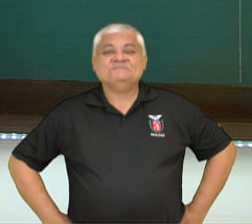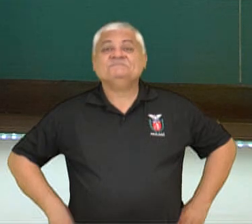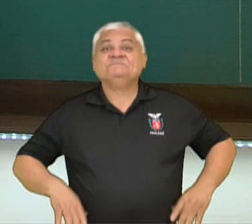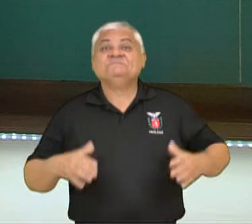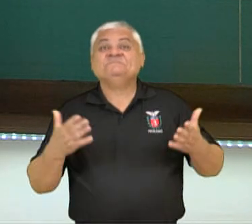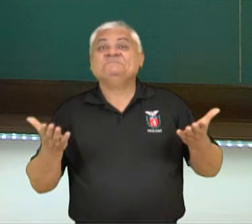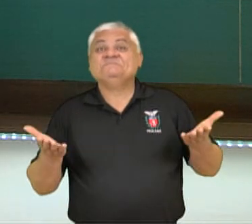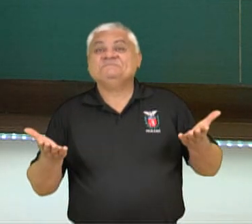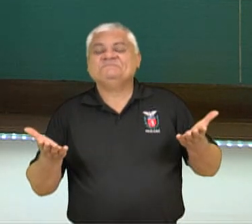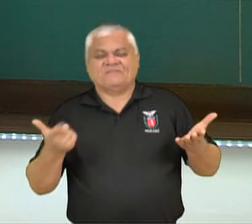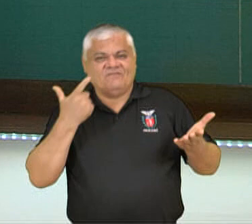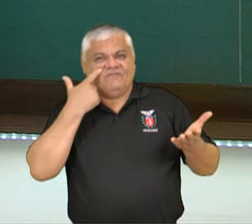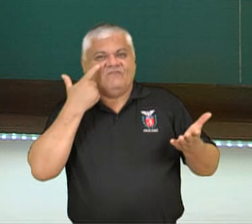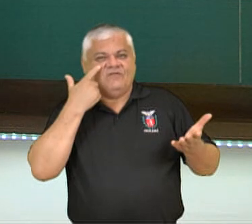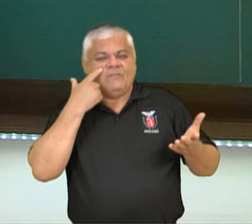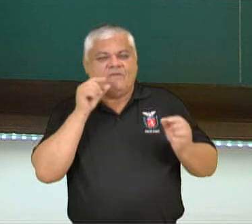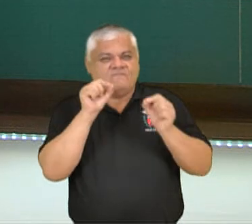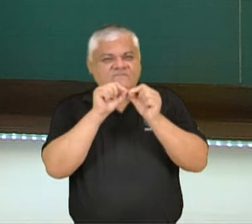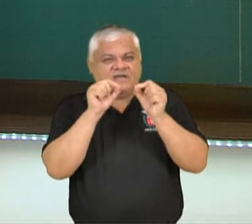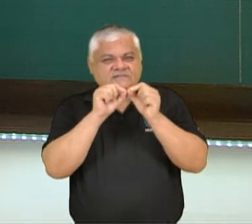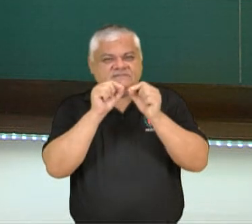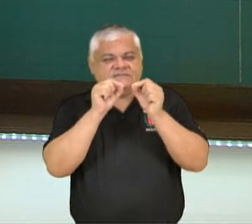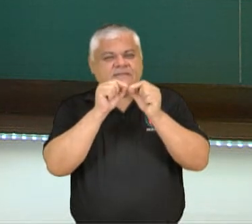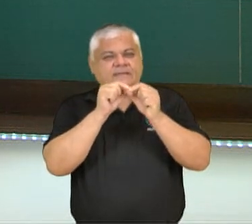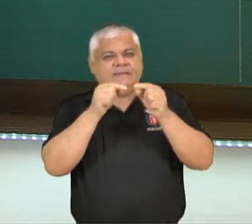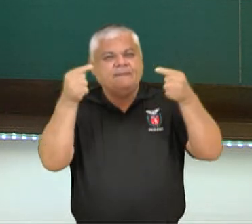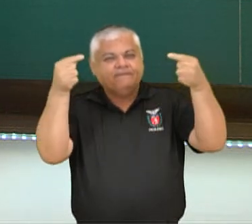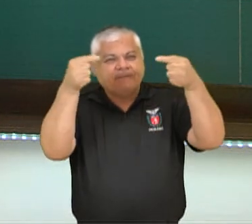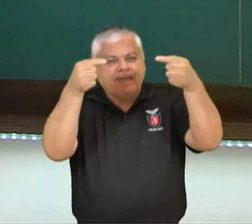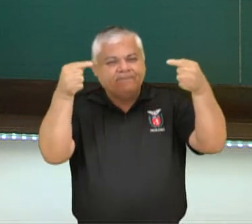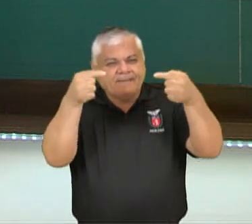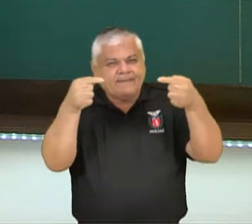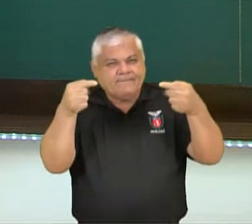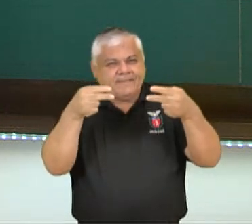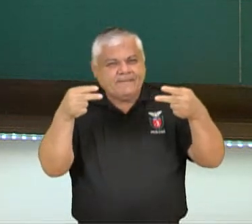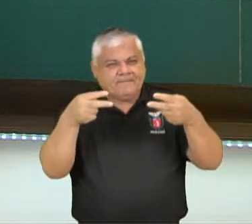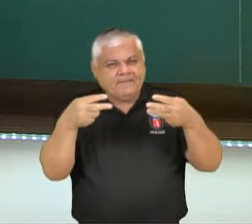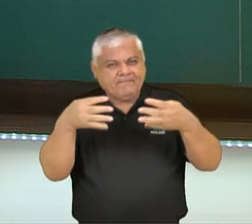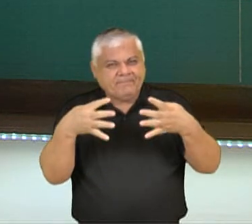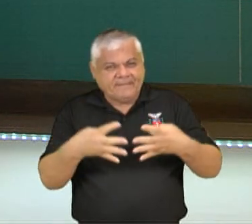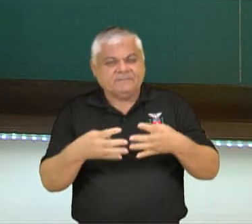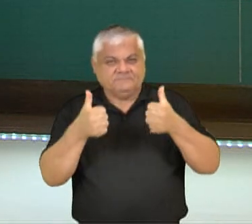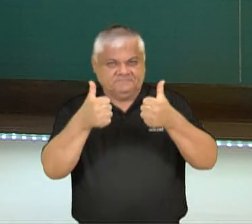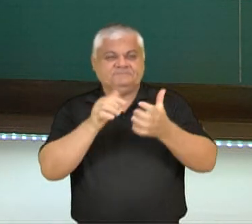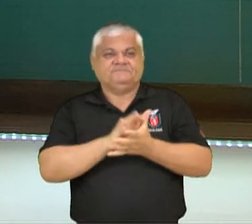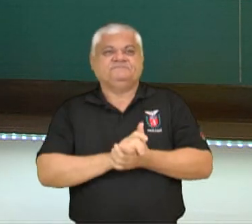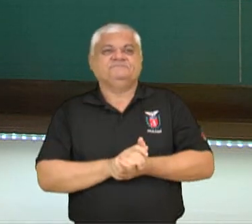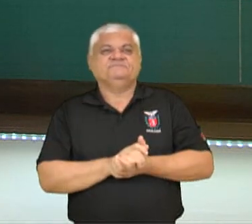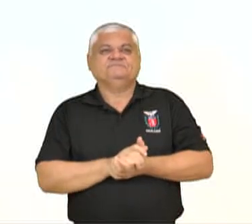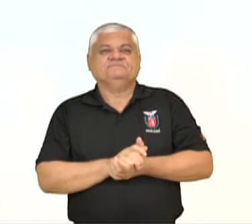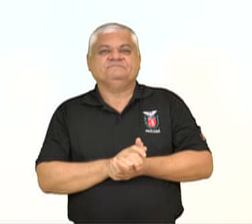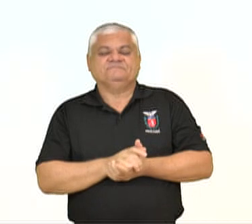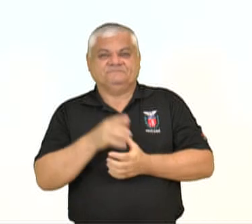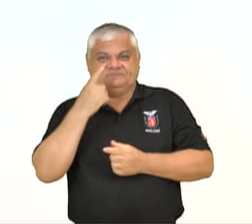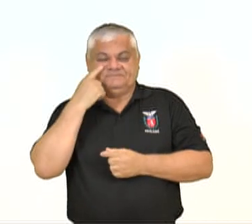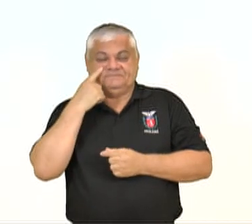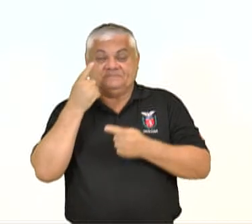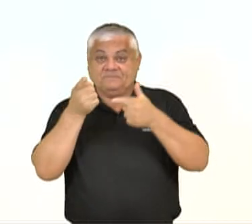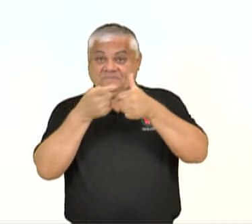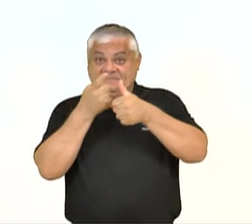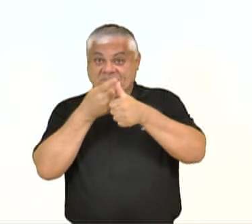E aí, vamos seguir então passo a passo, né, e fazer a representação gráfica dessa função. Então vamos lá. Então